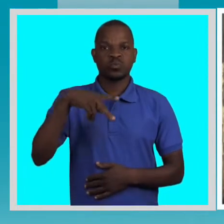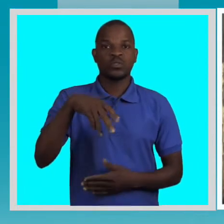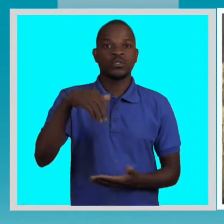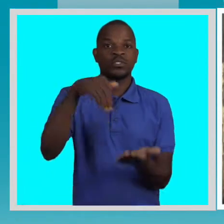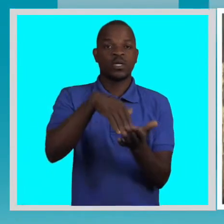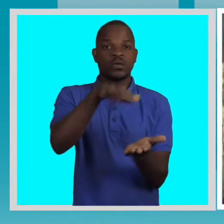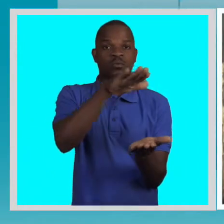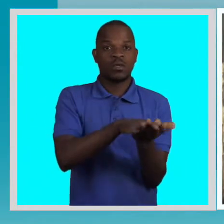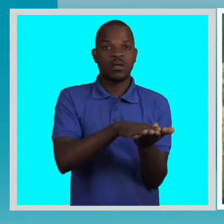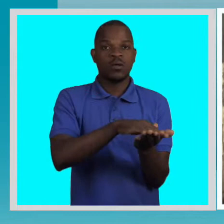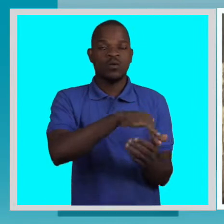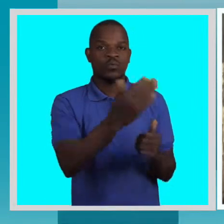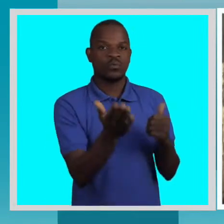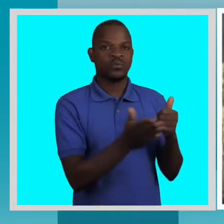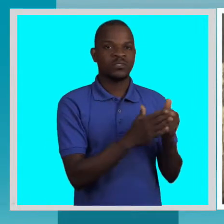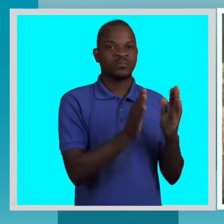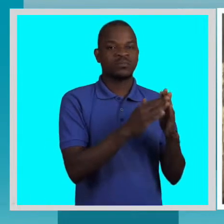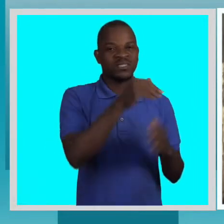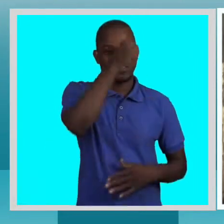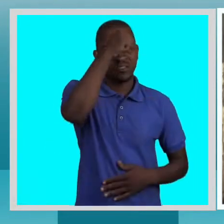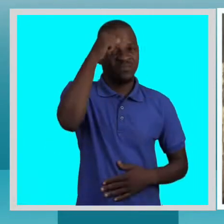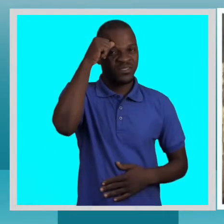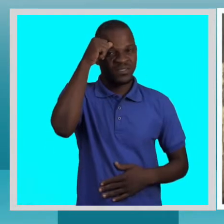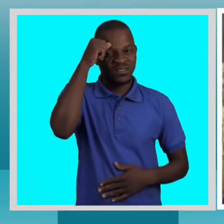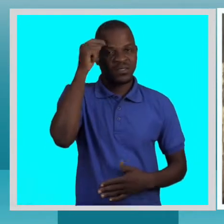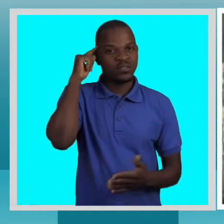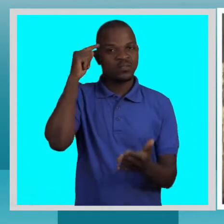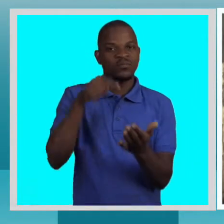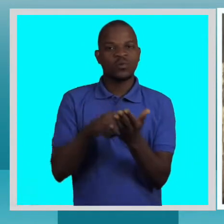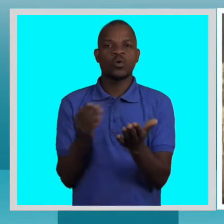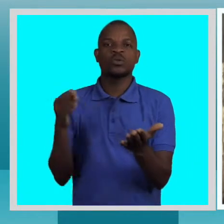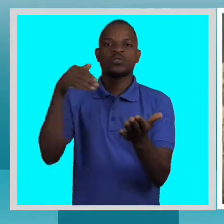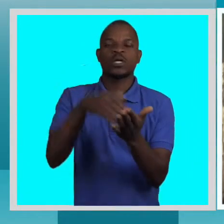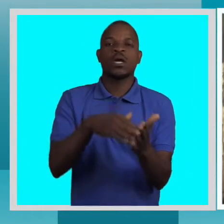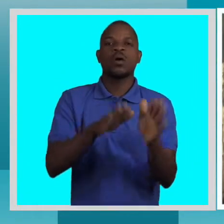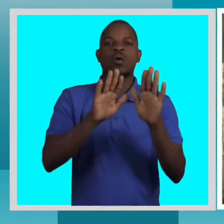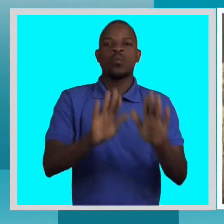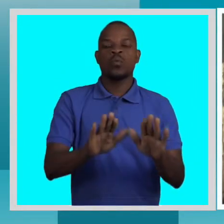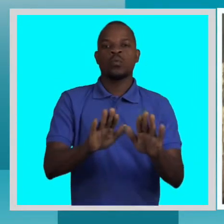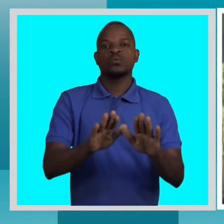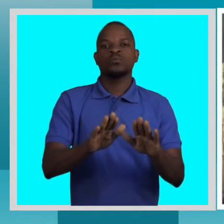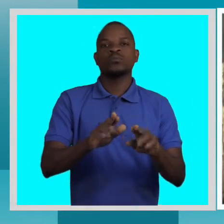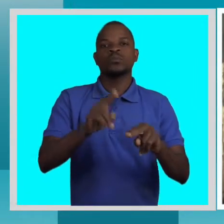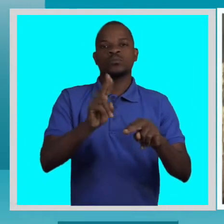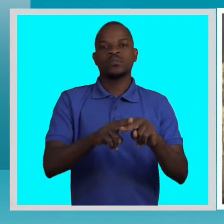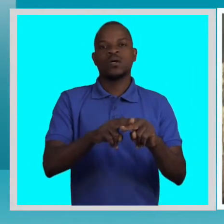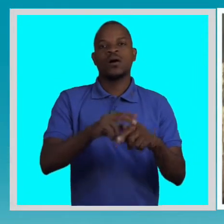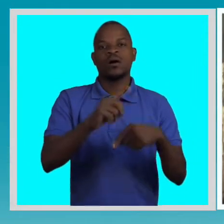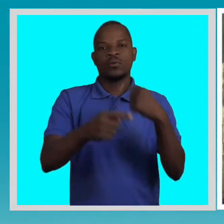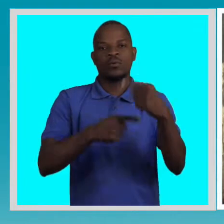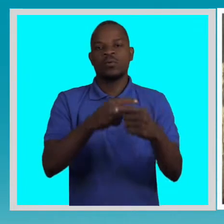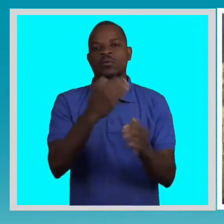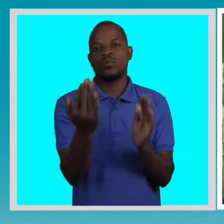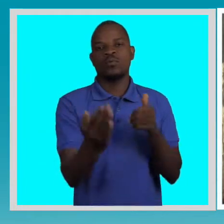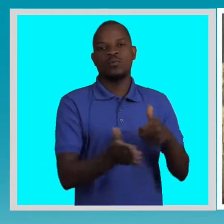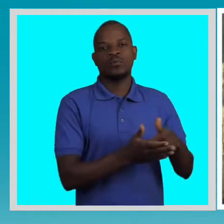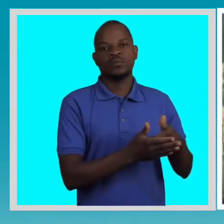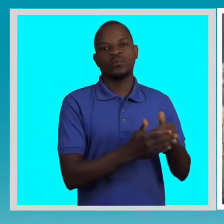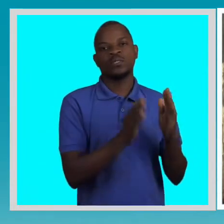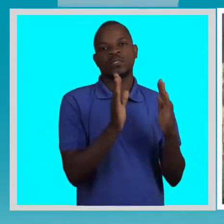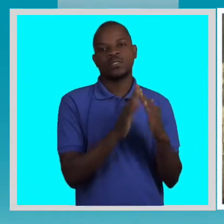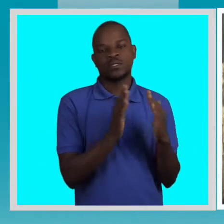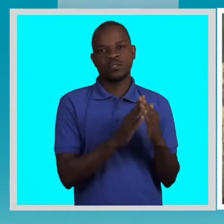eu andando onde eu ia, não conseguia ir lá voltar. Também me obrigava a chegar lá, tinha que descansar, ou ir hoje para voltar amanhã,